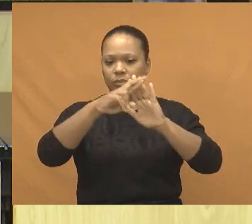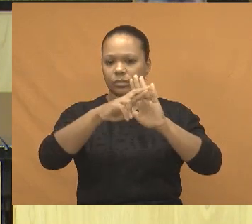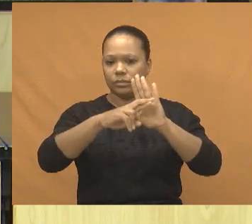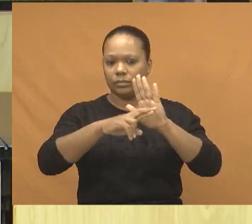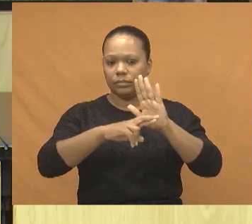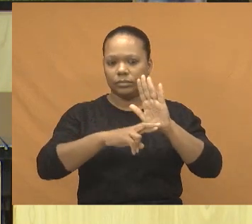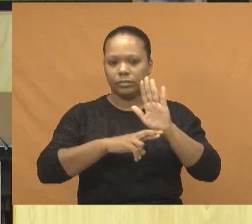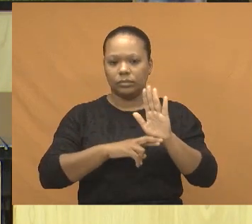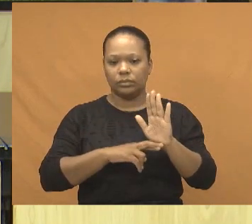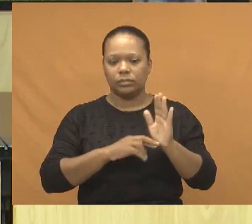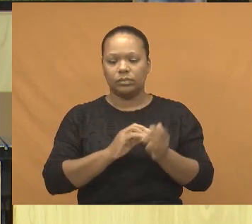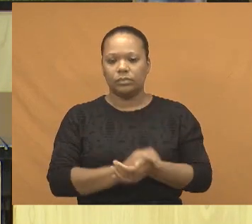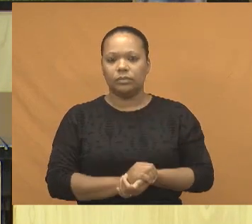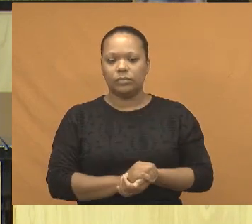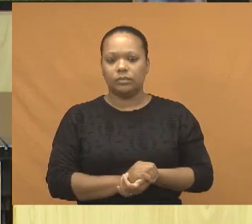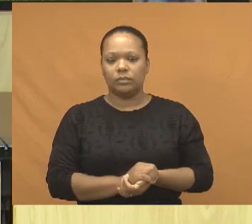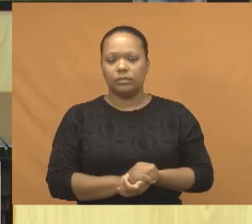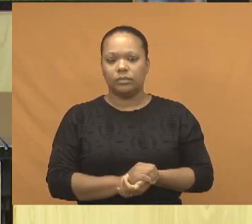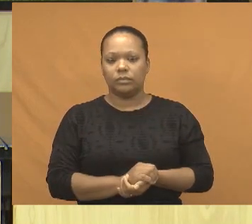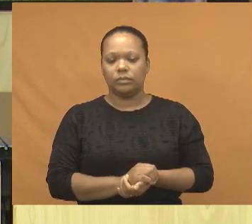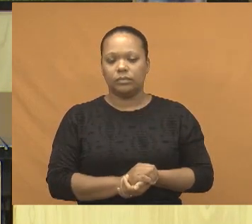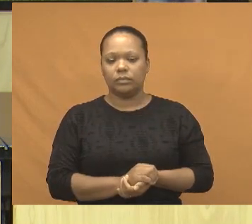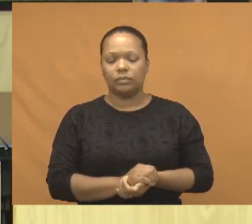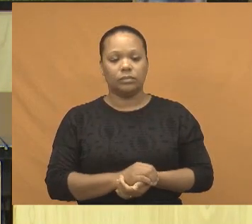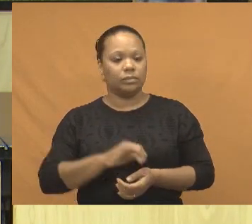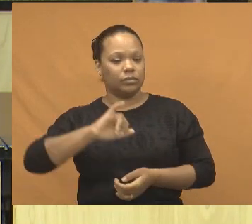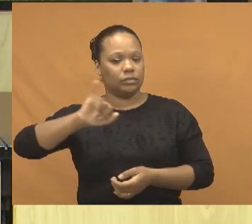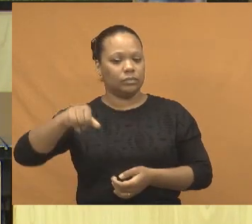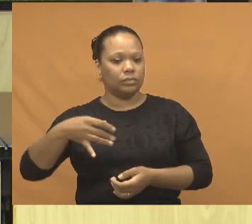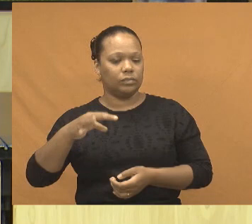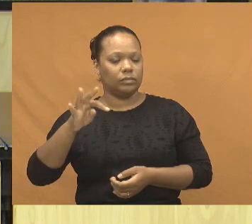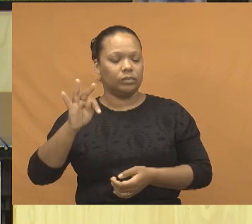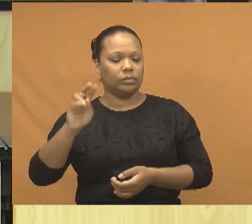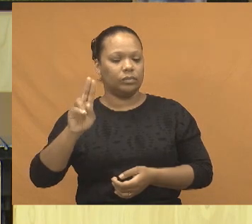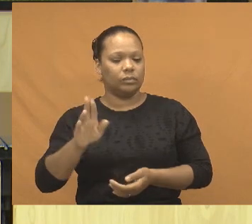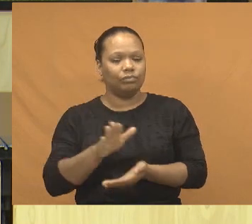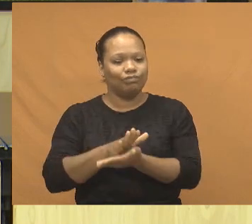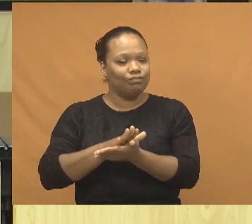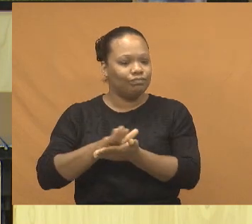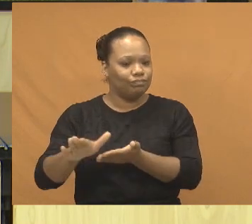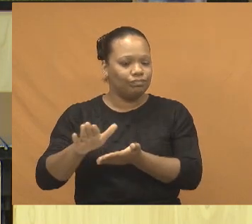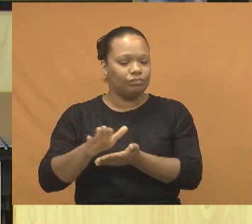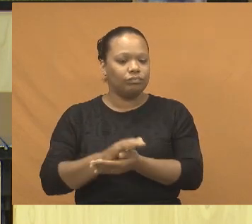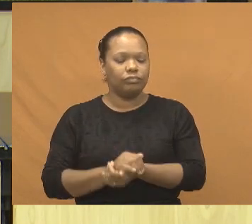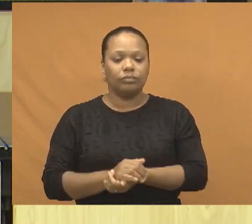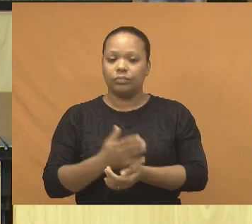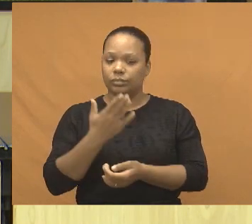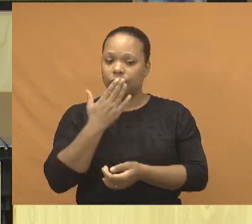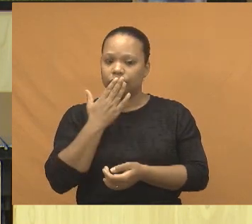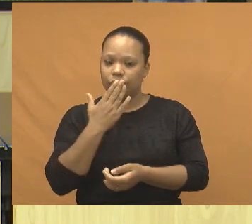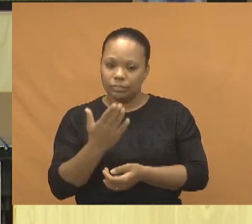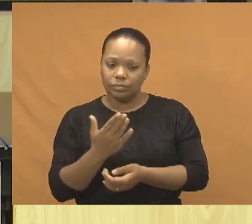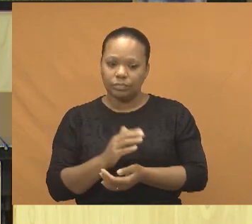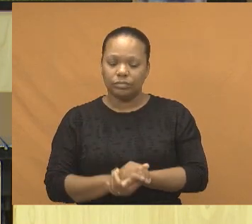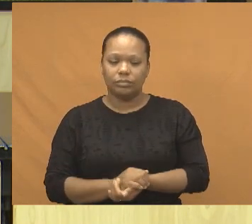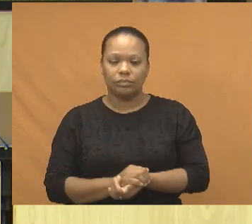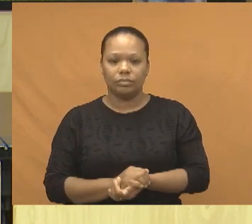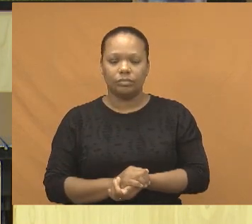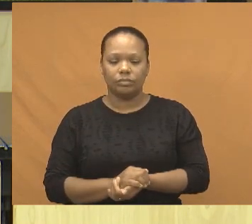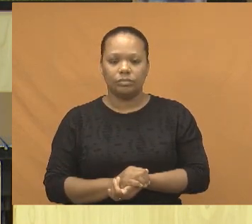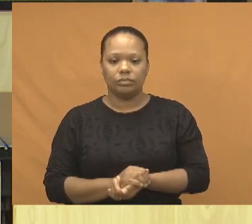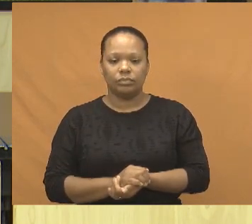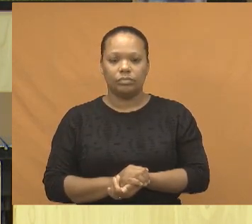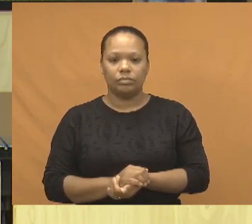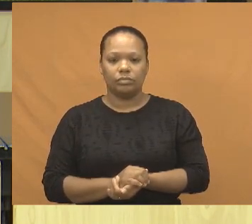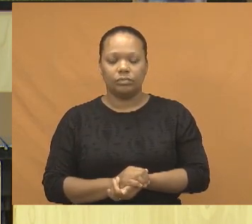as formalidades regimentais, seja oficiada JTU, Jacareí Transporte Urbano Limitada, solicitando providências com vistas ao